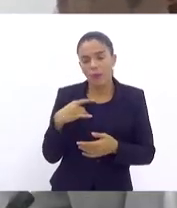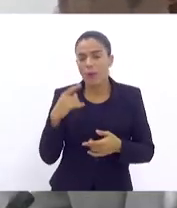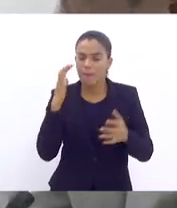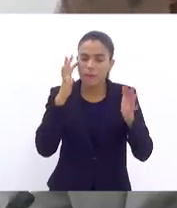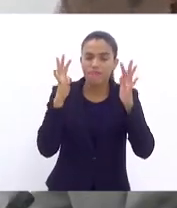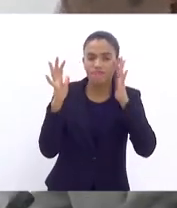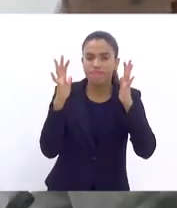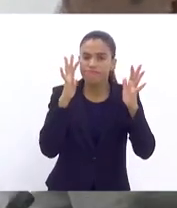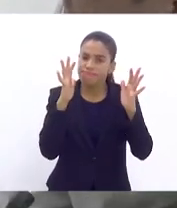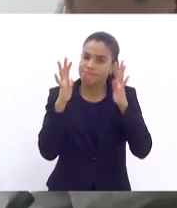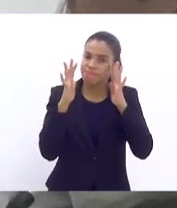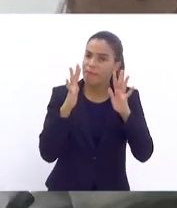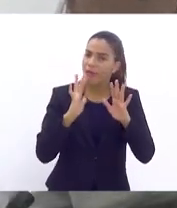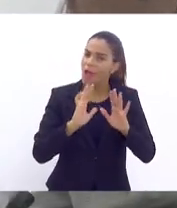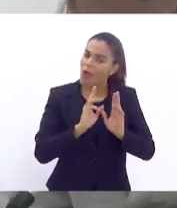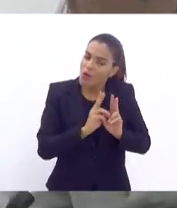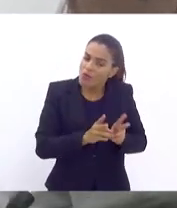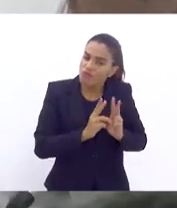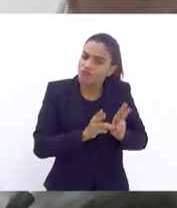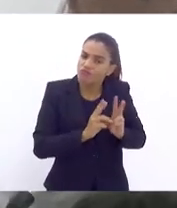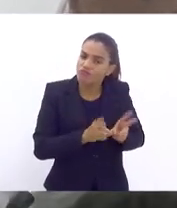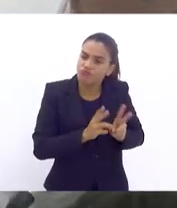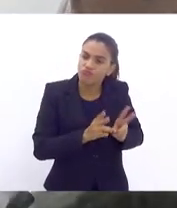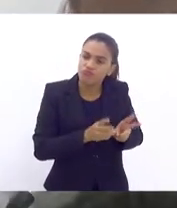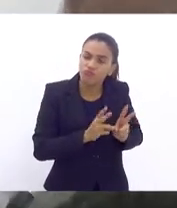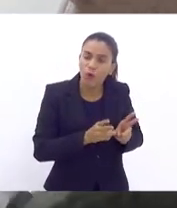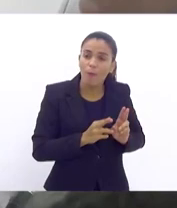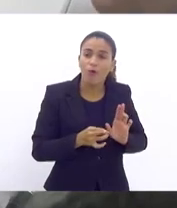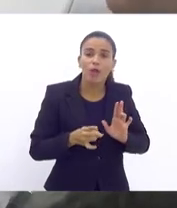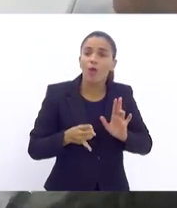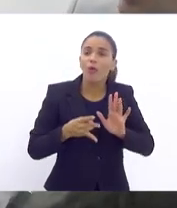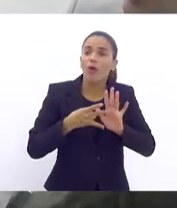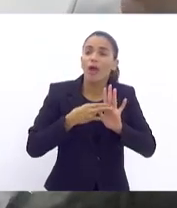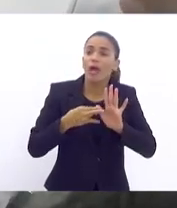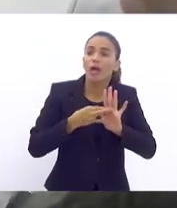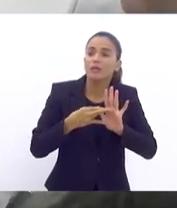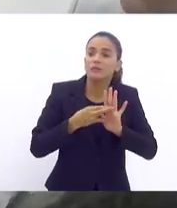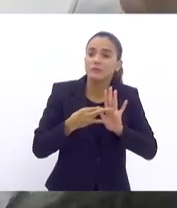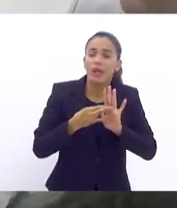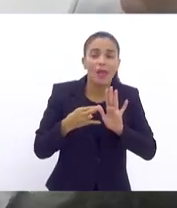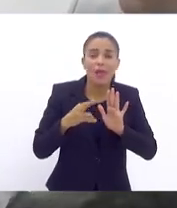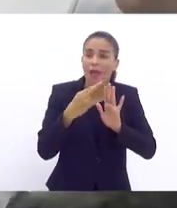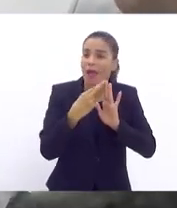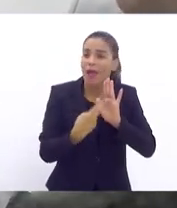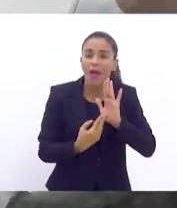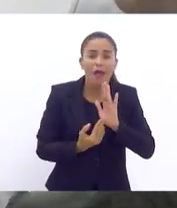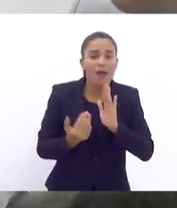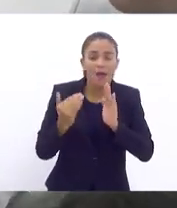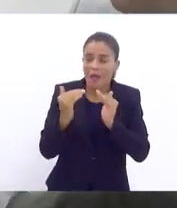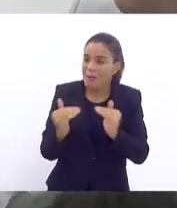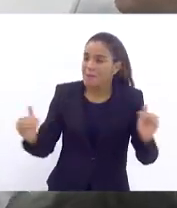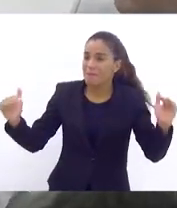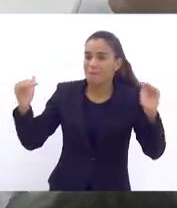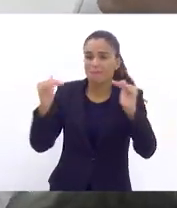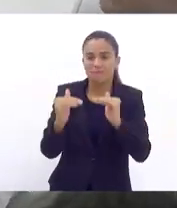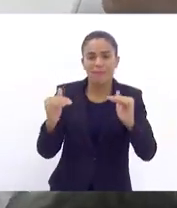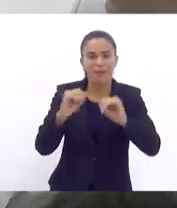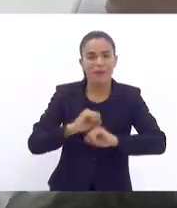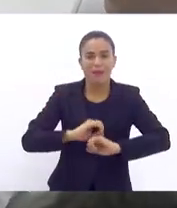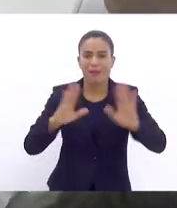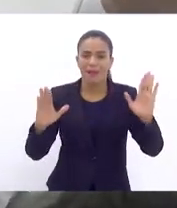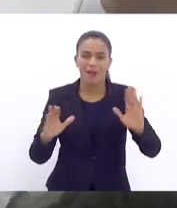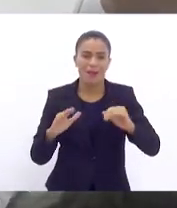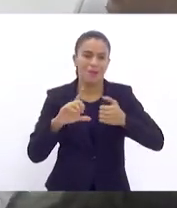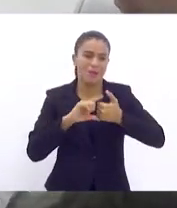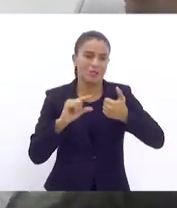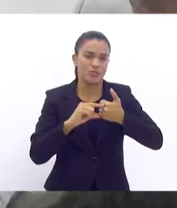que isso é um é um preciosismo é um partido do momento que o Regimento Interno é a regra máxima que temos aqui e ele é claro no vinte inciso 5